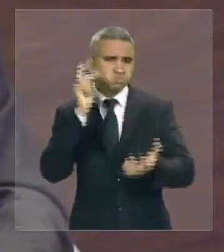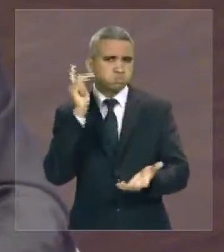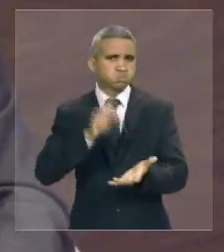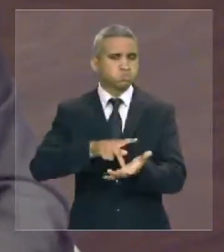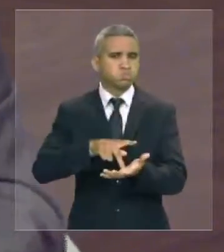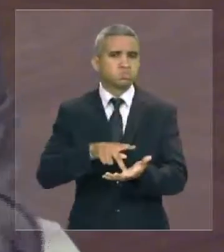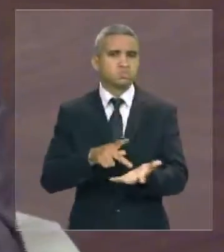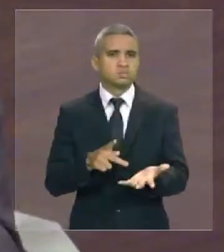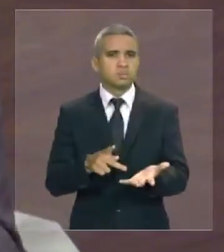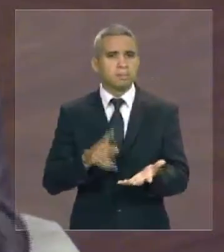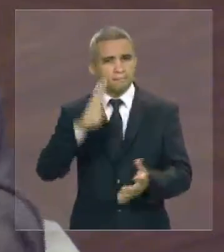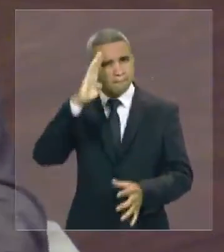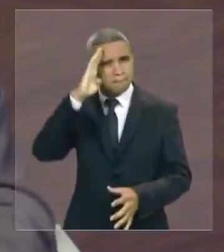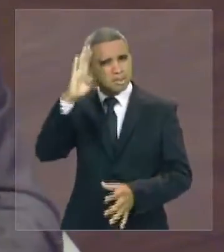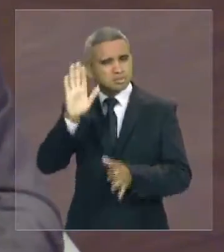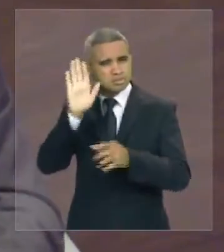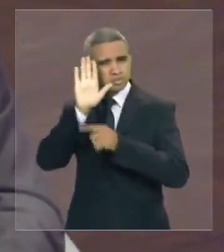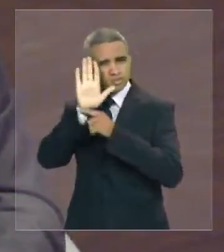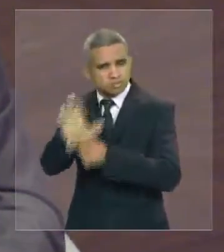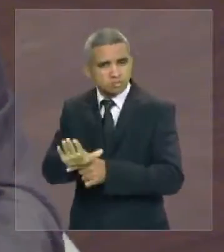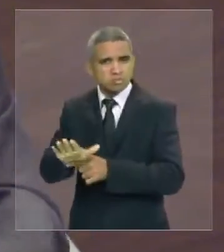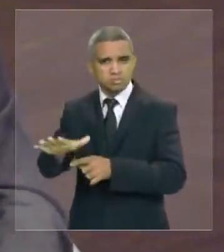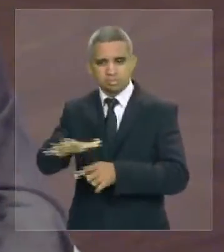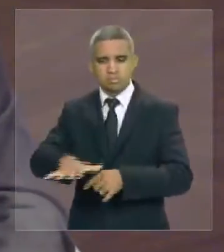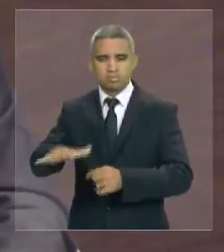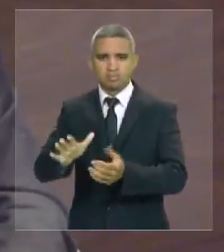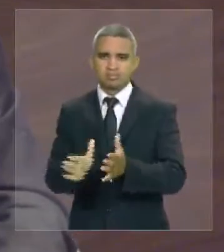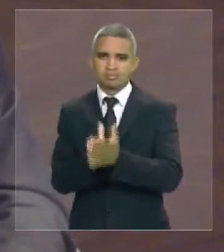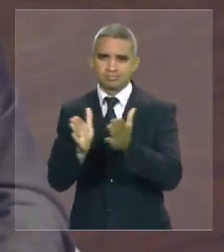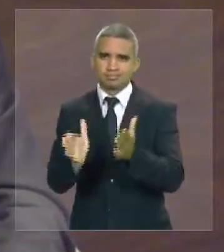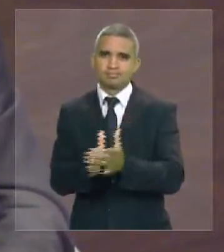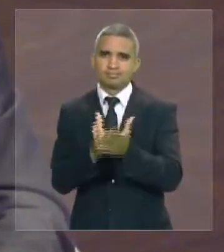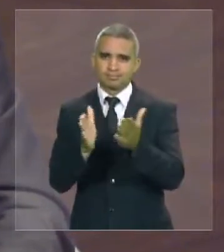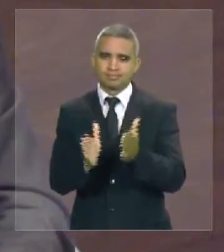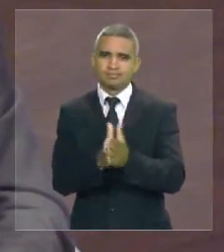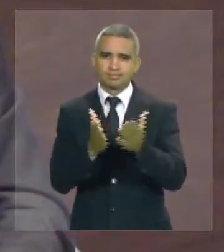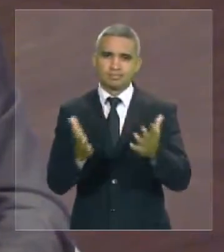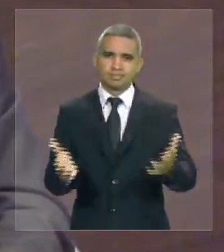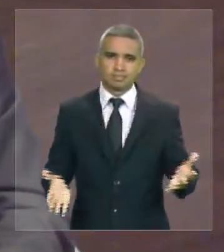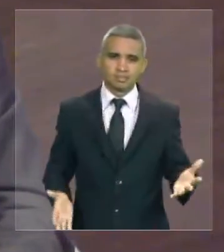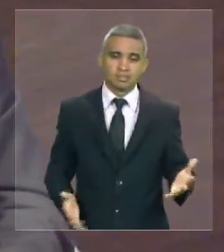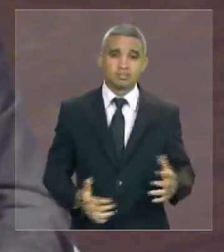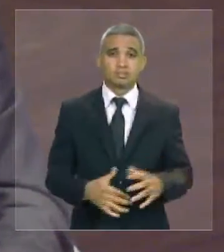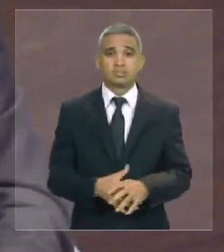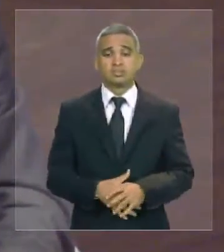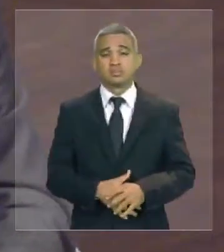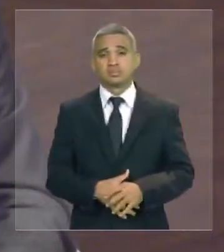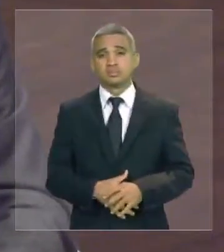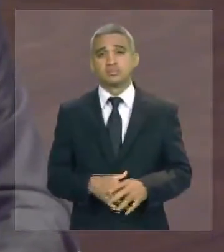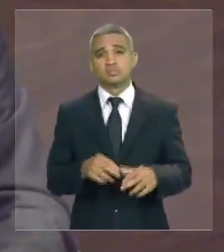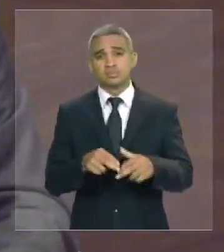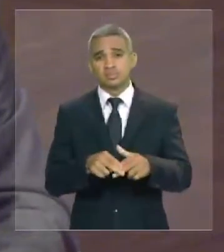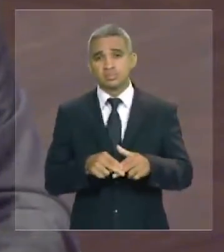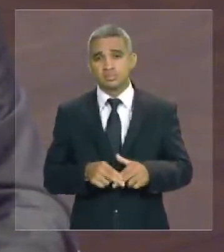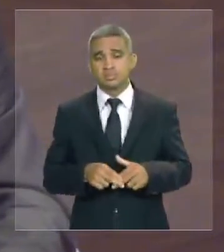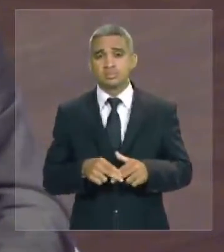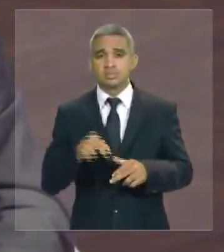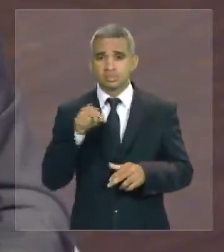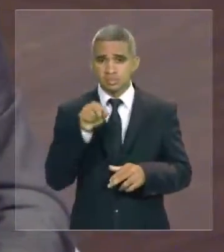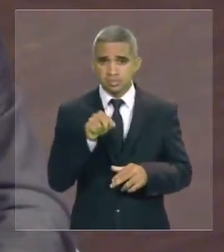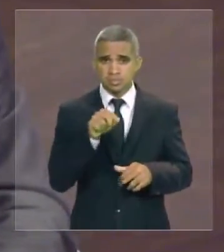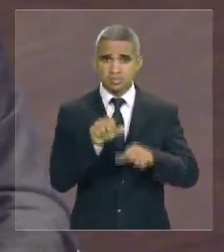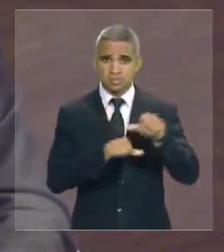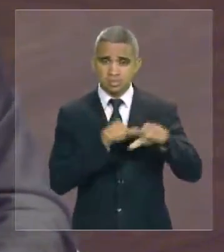principalmente para os mais necessitados. Portanto, todas essas e outras